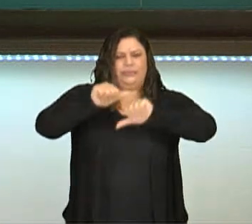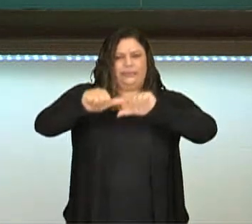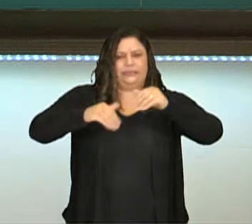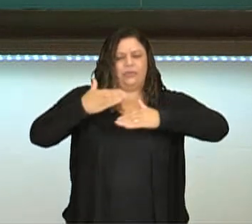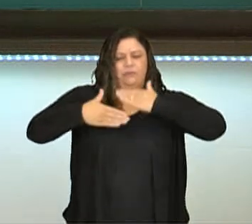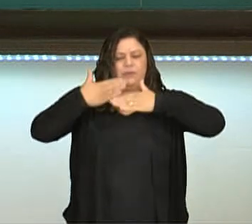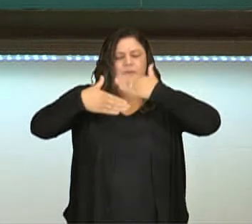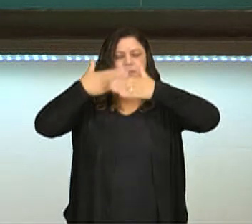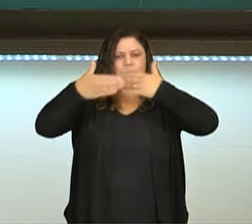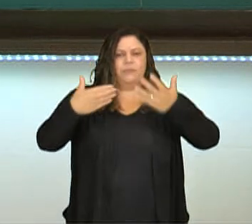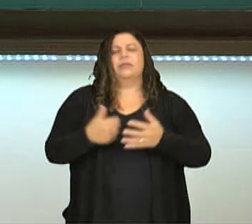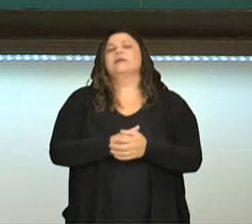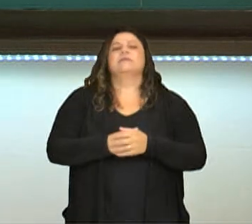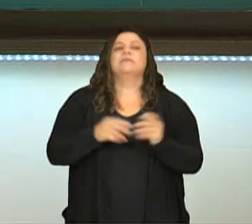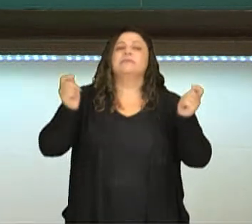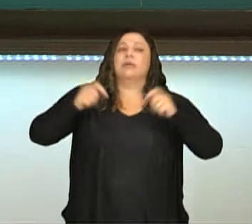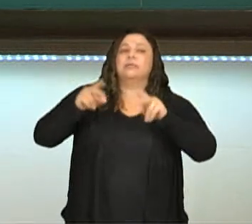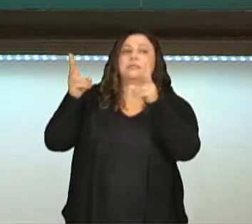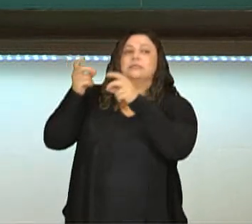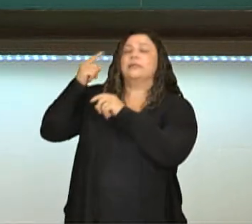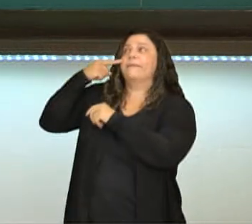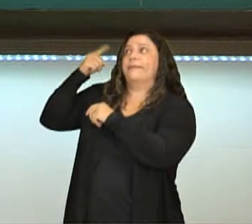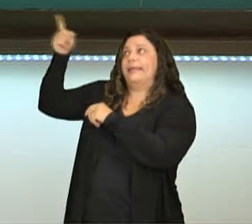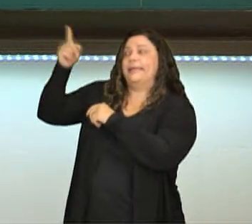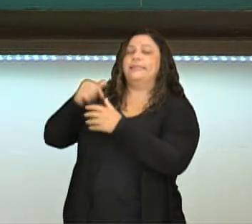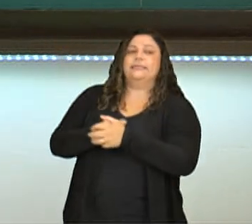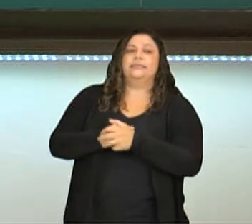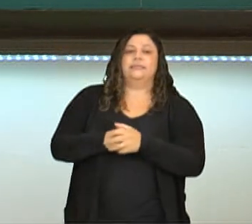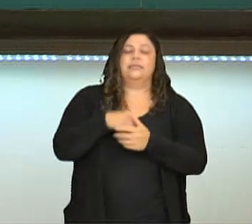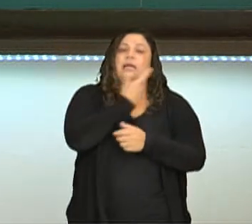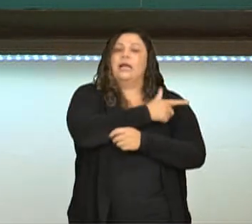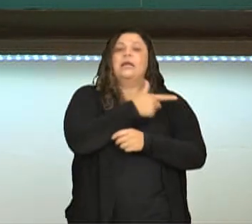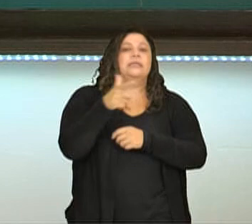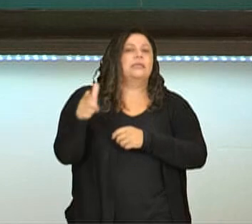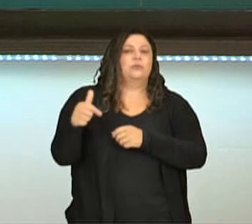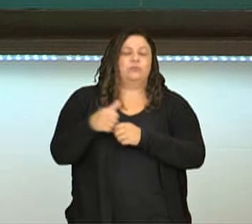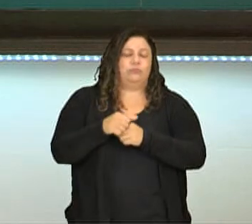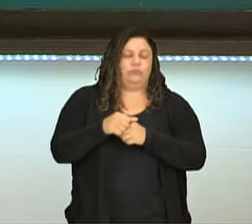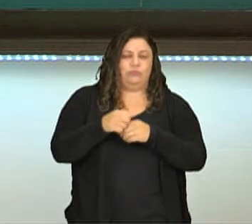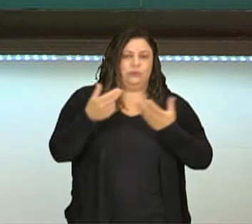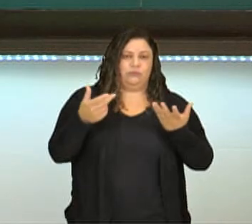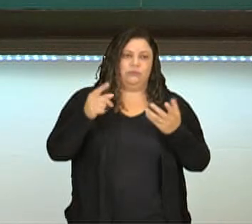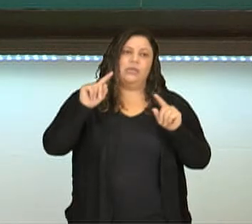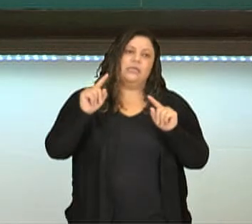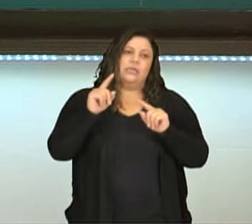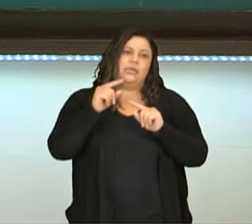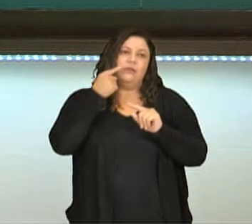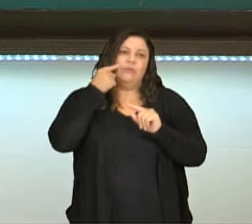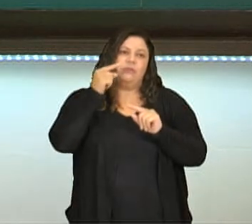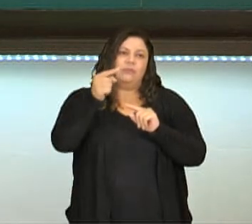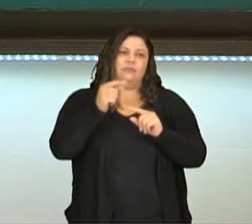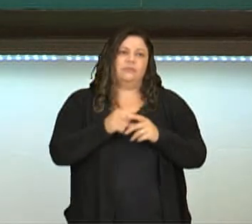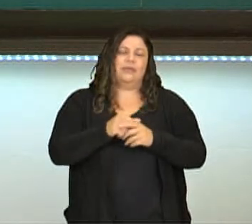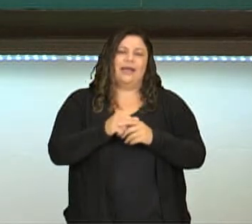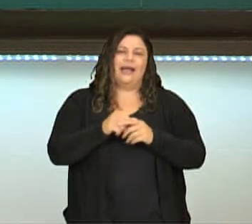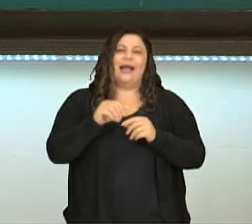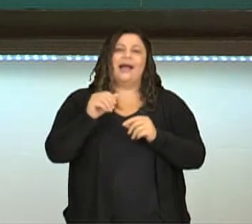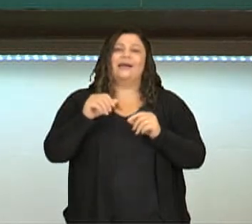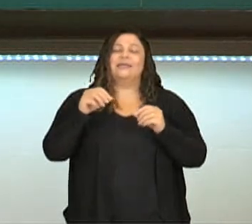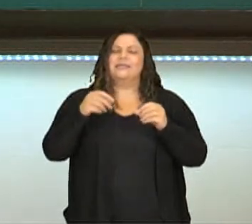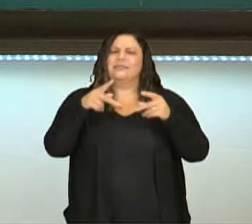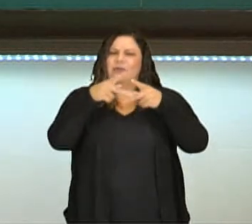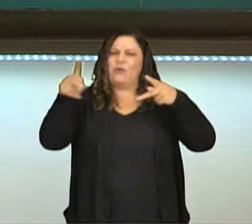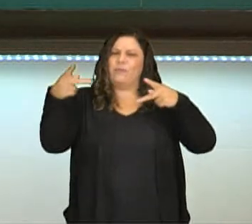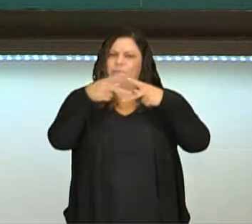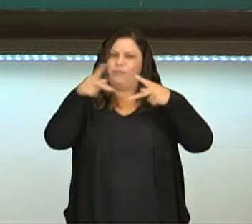outro lado, ele não tem as questões ali, ó. São seres acelulares, não são formados por pelo menos uma célula. Basicamente, eles são